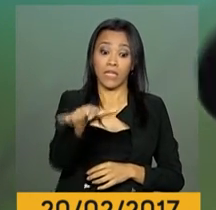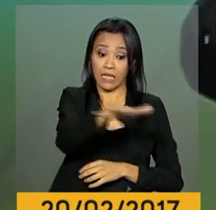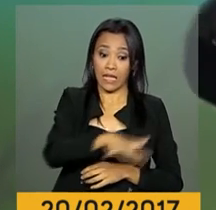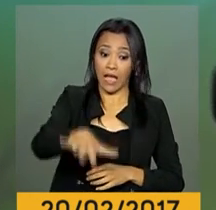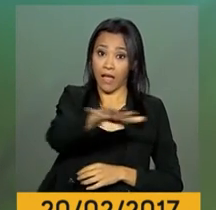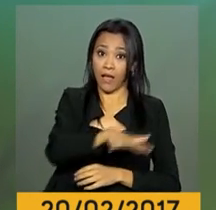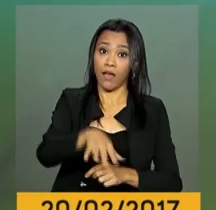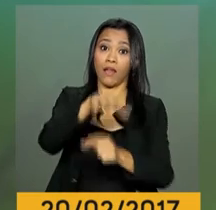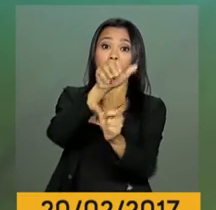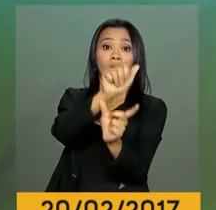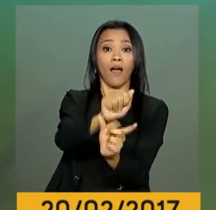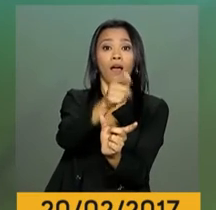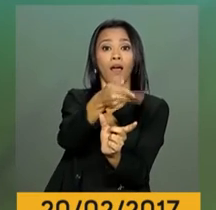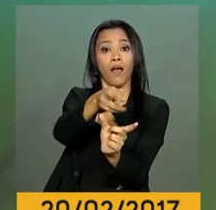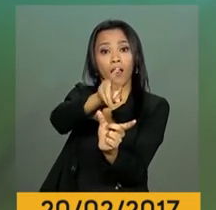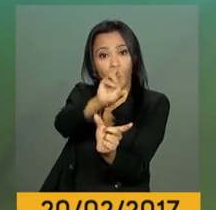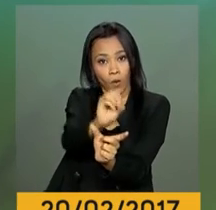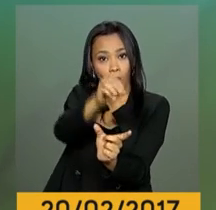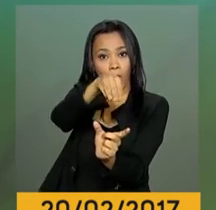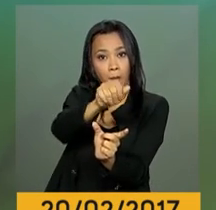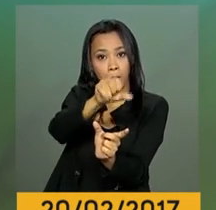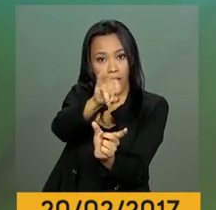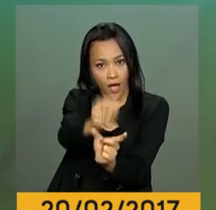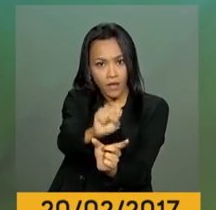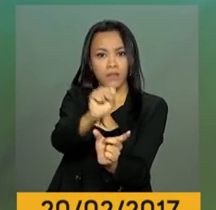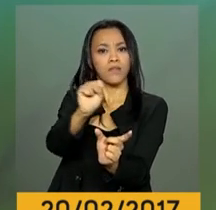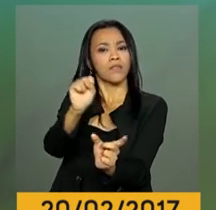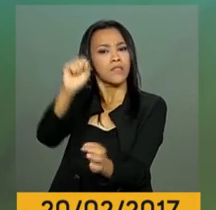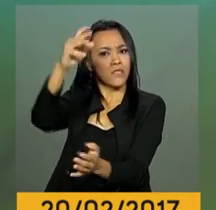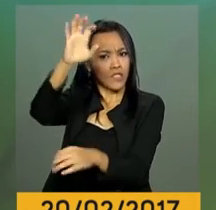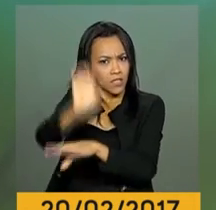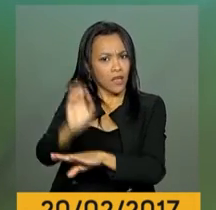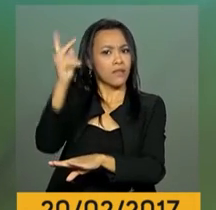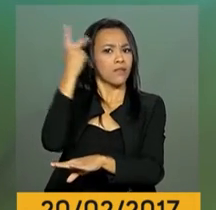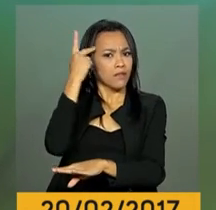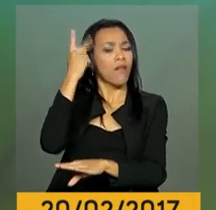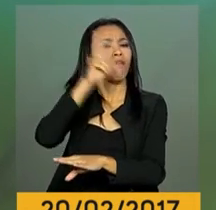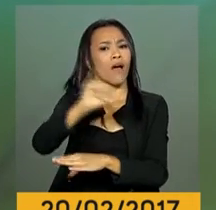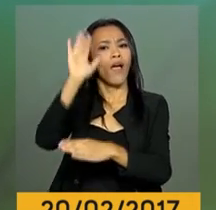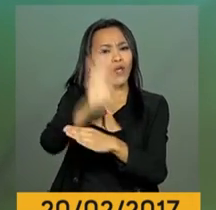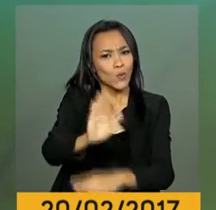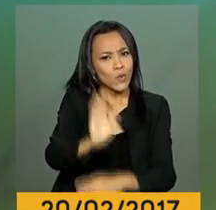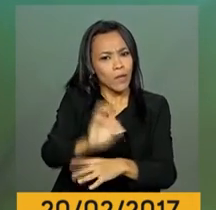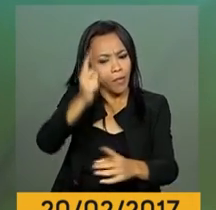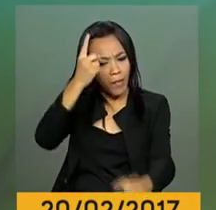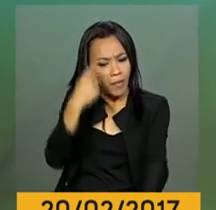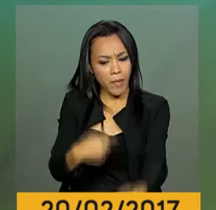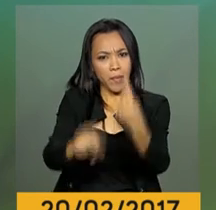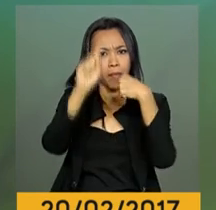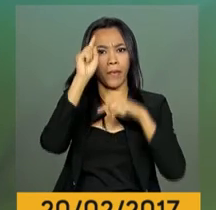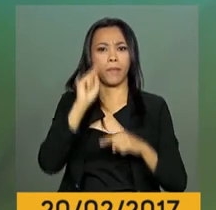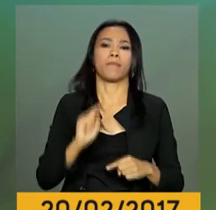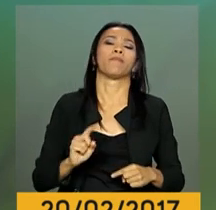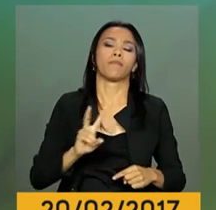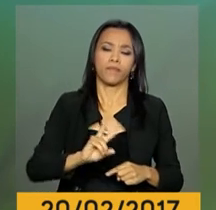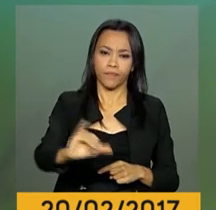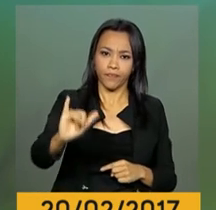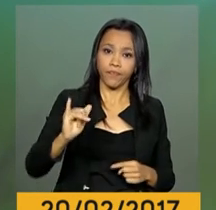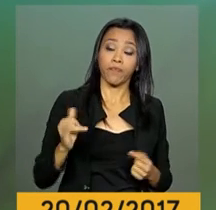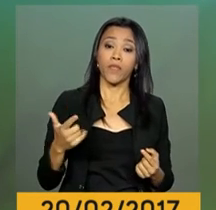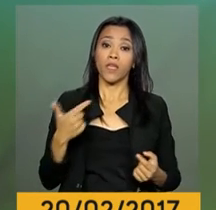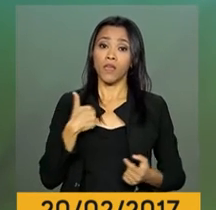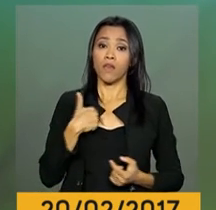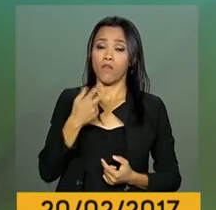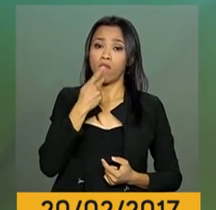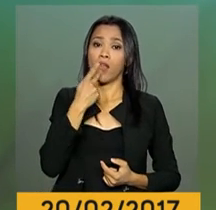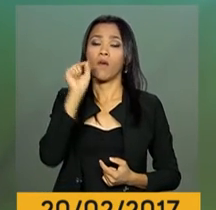mais São Paulo contribuirá para resultados ainda mais espetaculares. Eu tomo até a liberdade